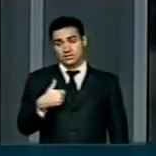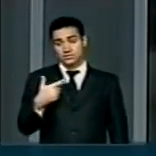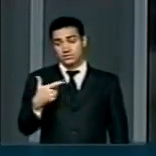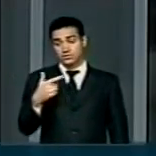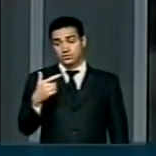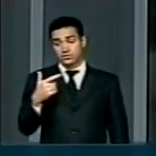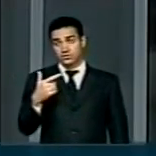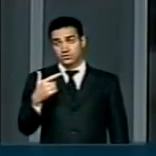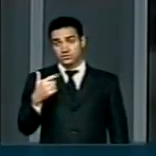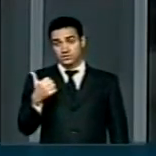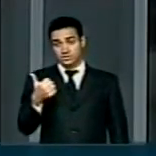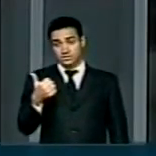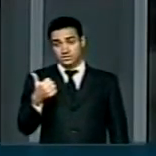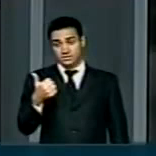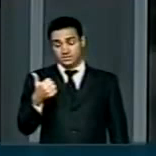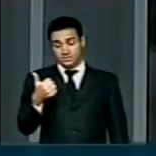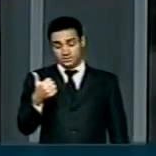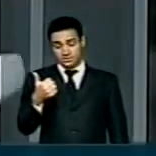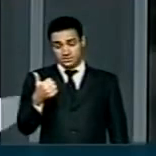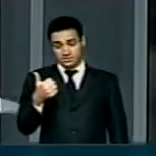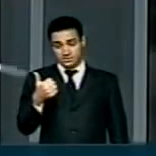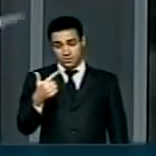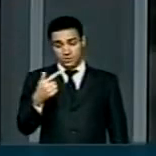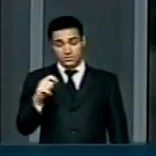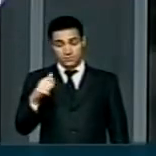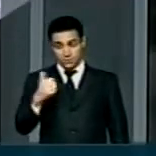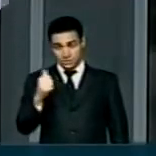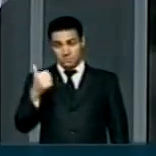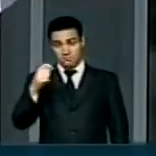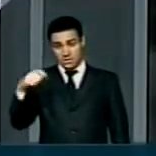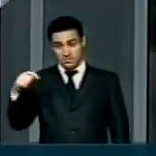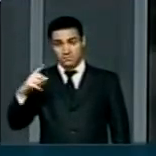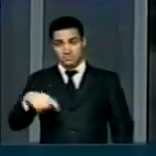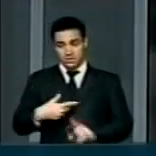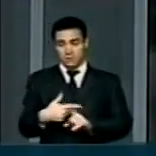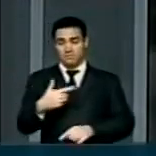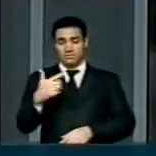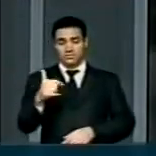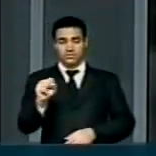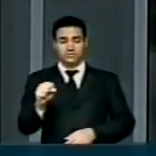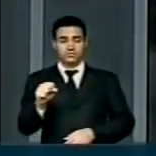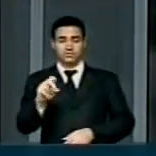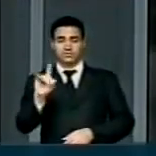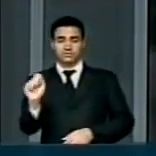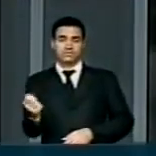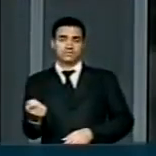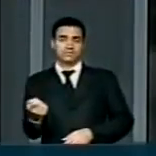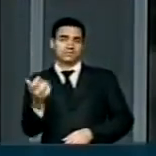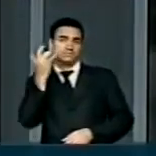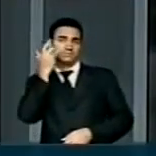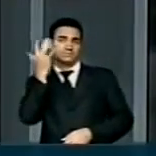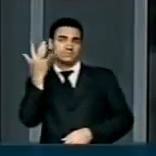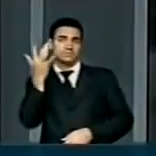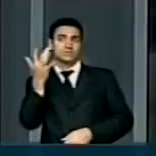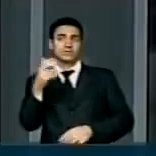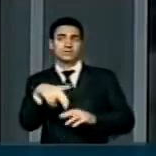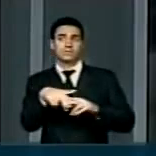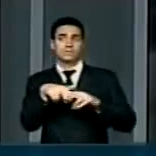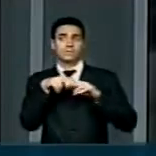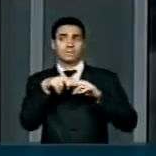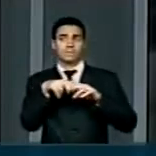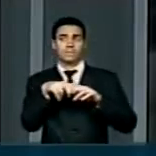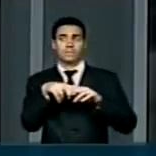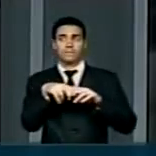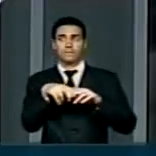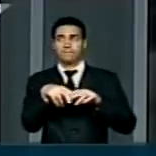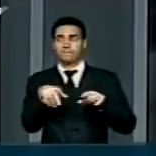idade. O melhor ainda, mais grave de tudo, é repugnante a gente assistir na